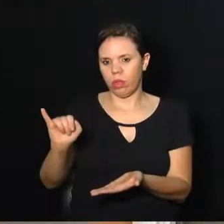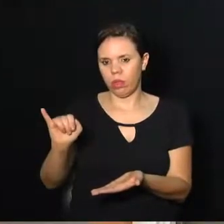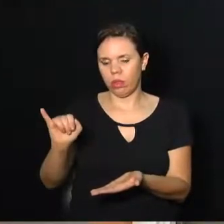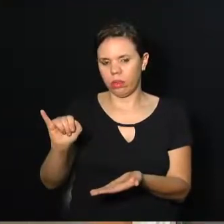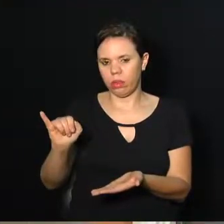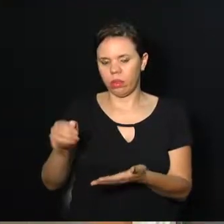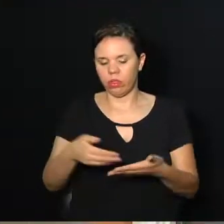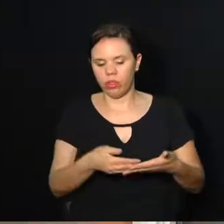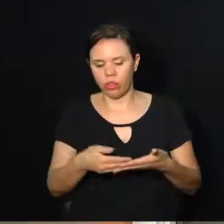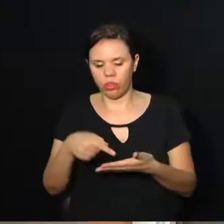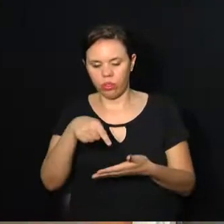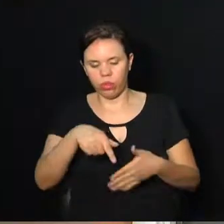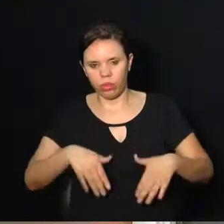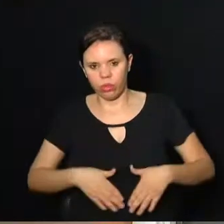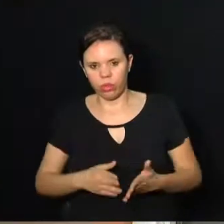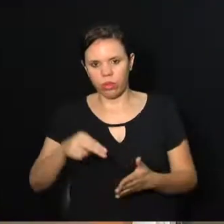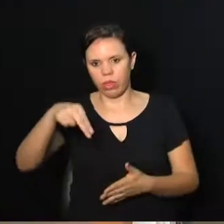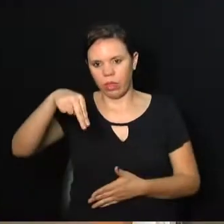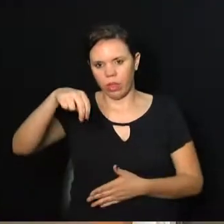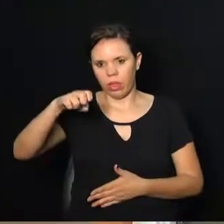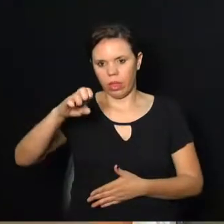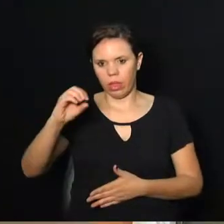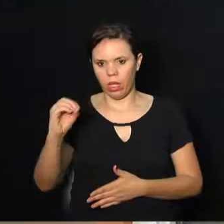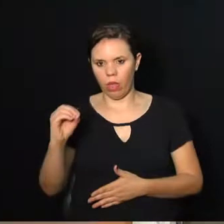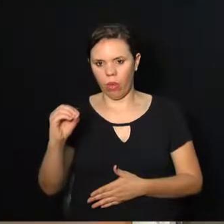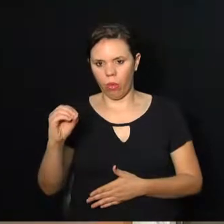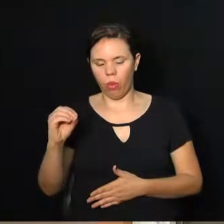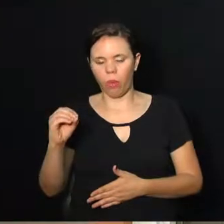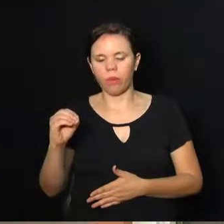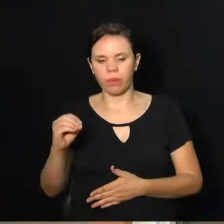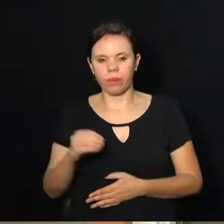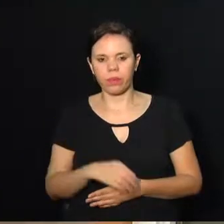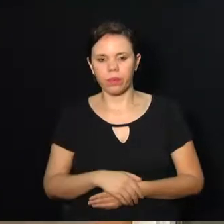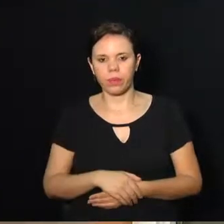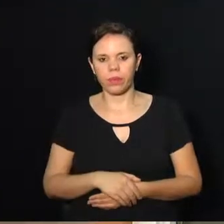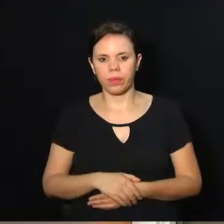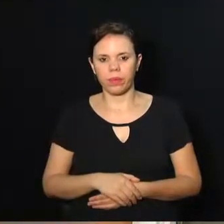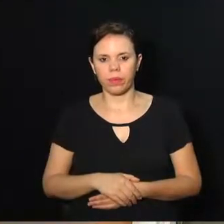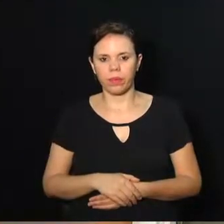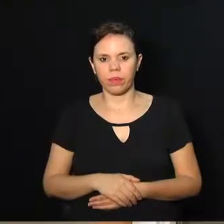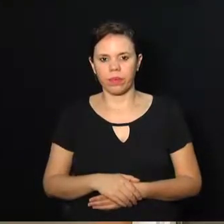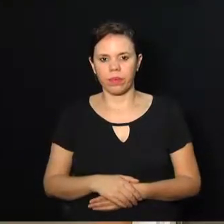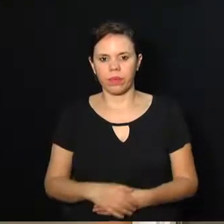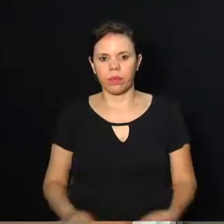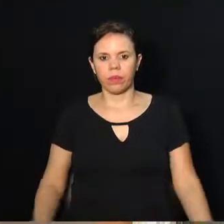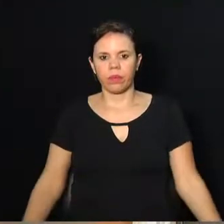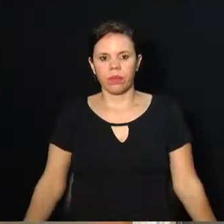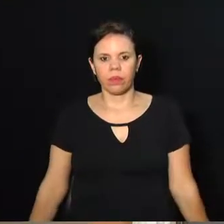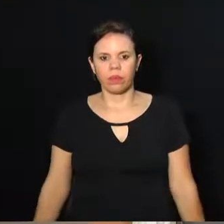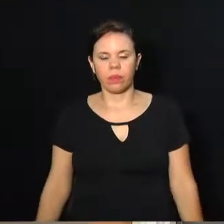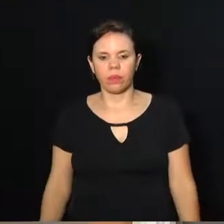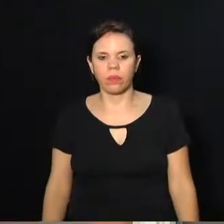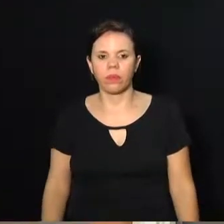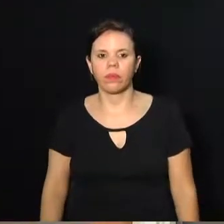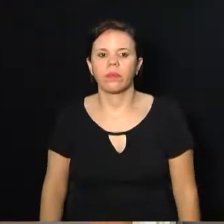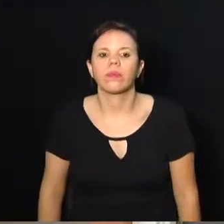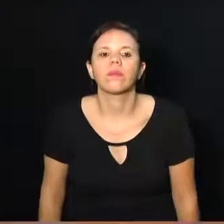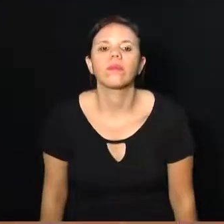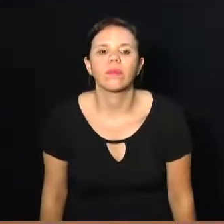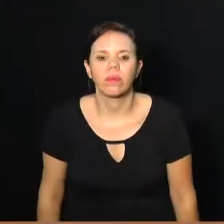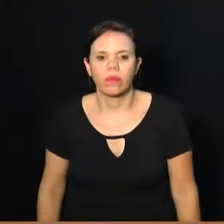neonatal, né? UTI neo ou UCI, né? UTI neo, é isso mesmo. Você foi junto, Ju? Foi,